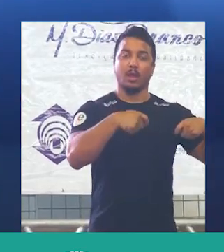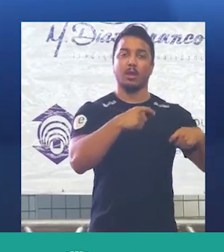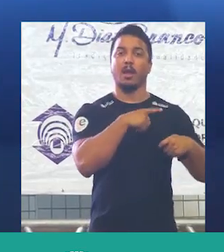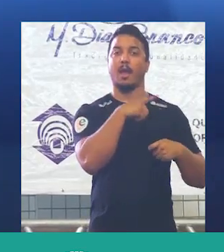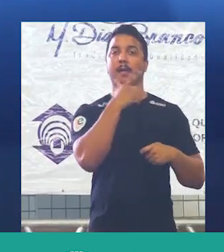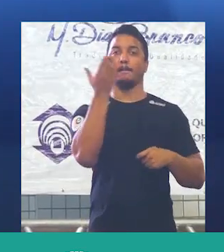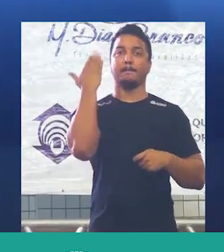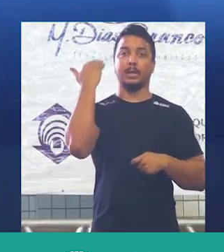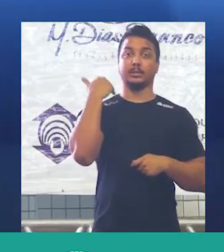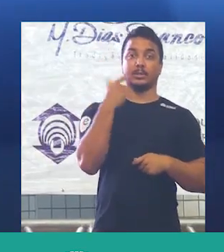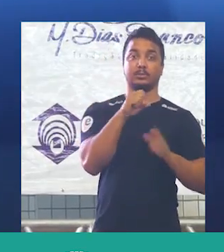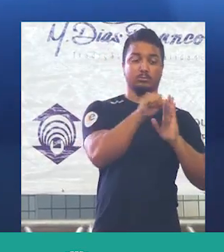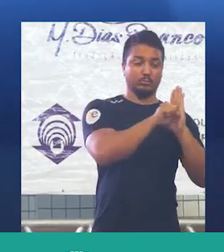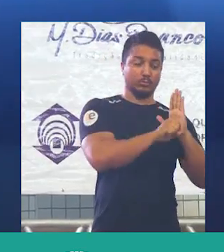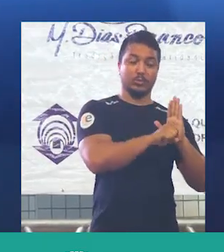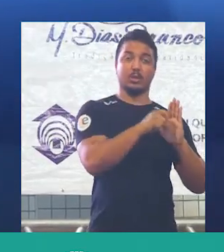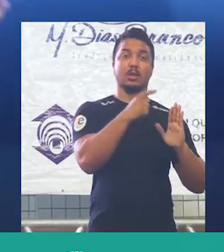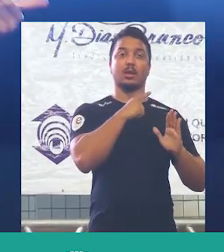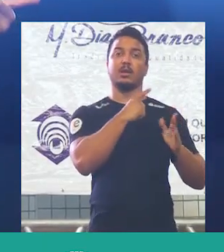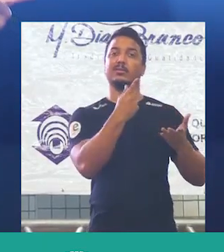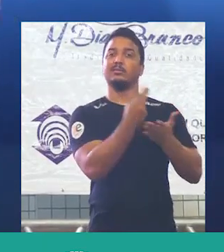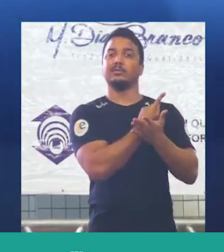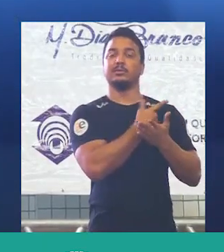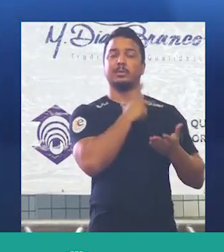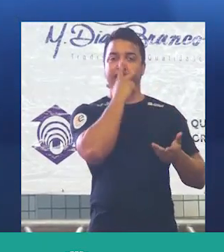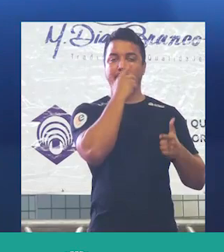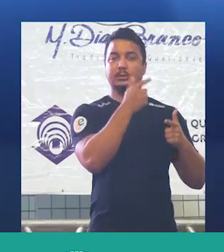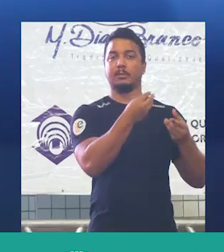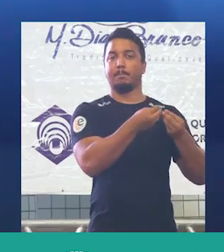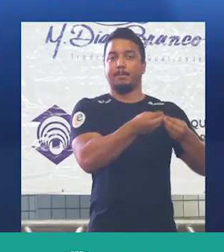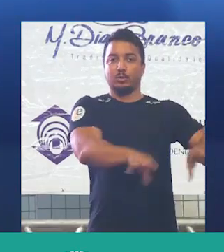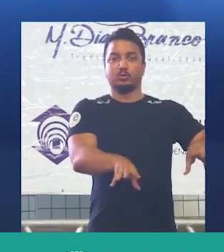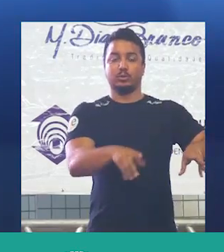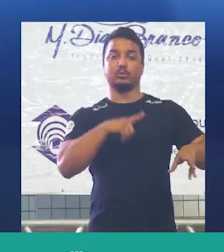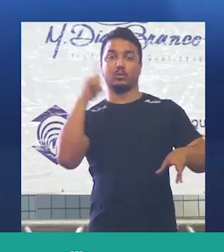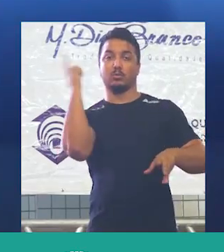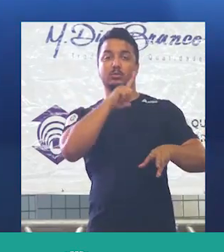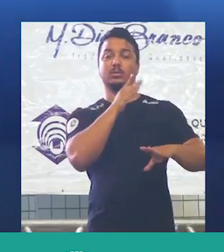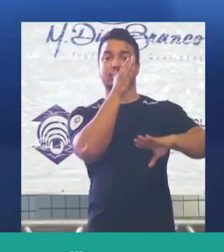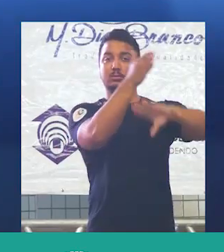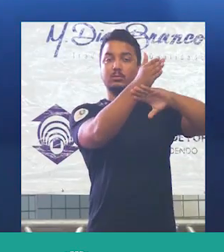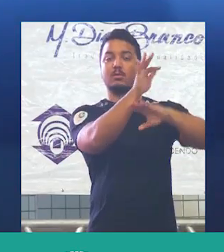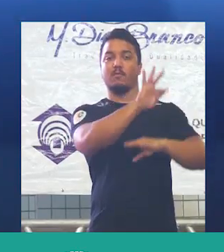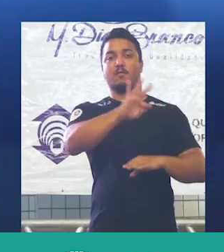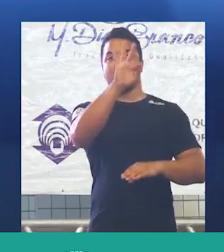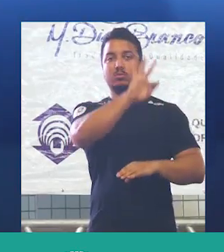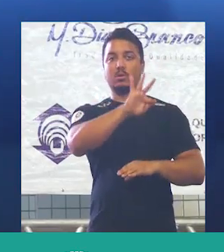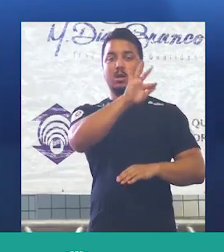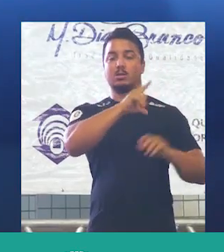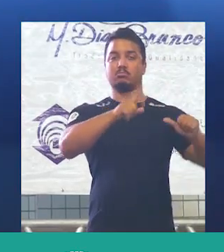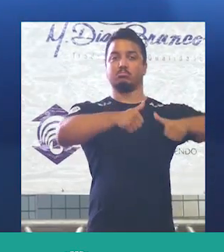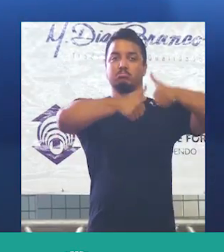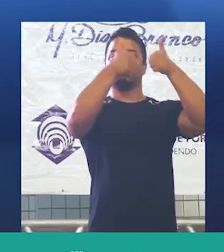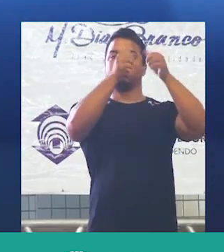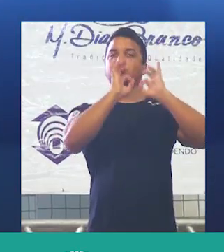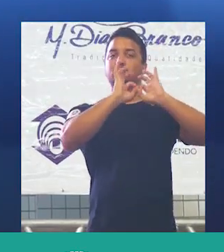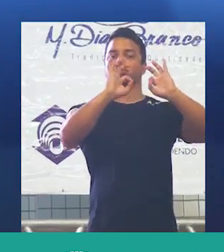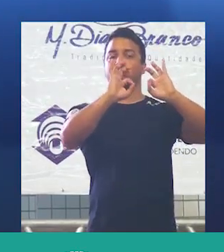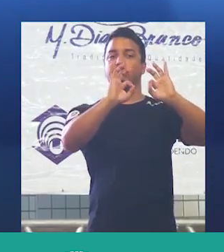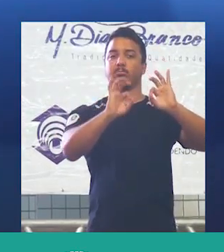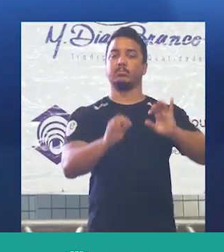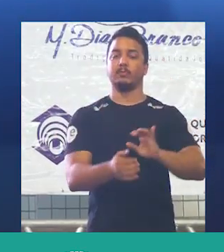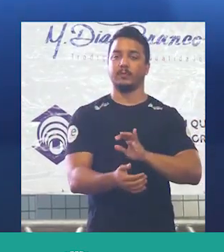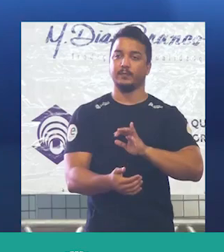que foram secularmente prejudicados terem acesso ao estudo superior